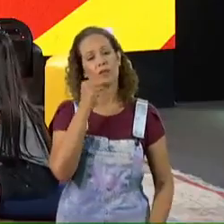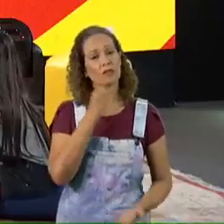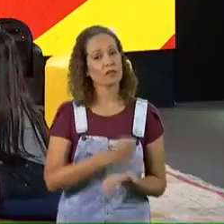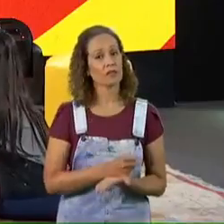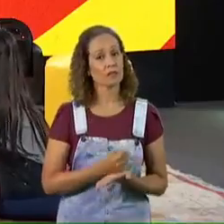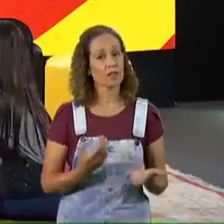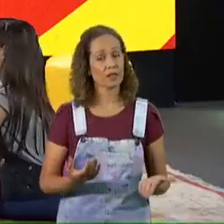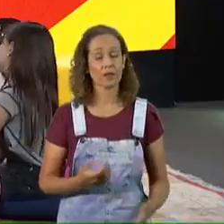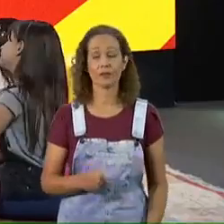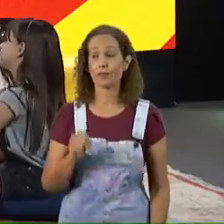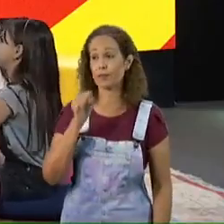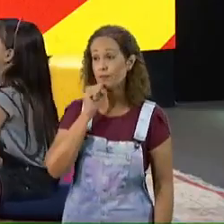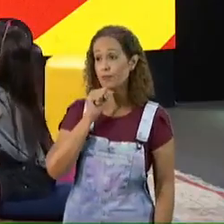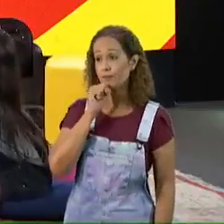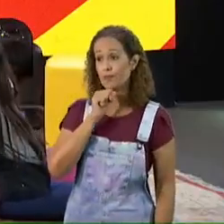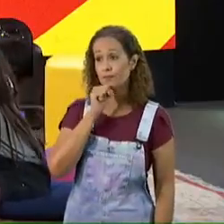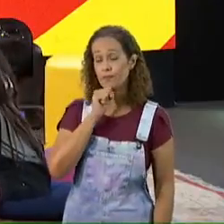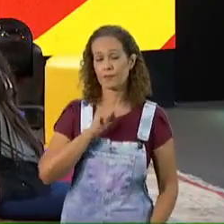Antigo.